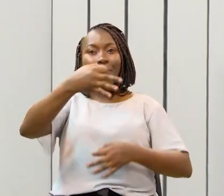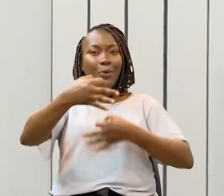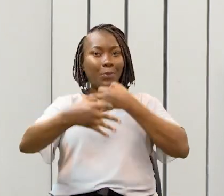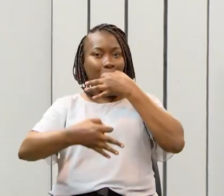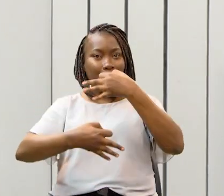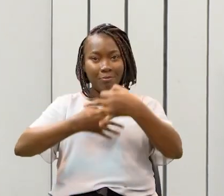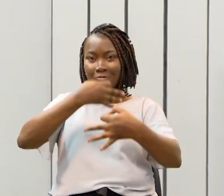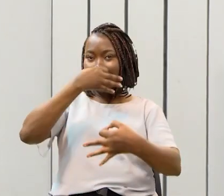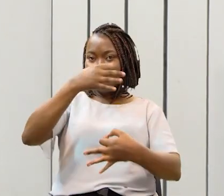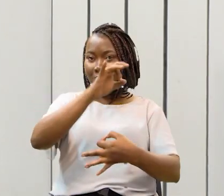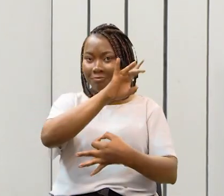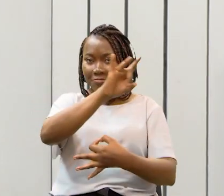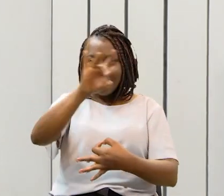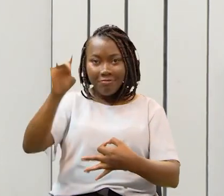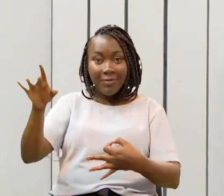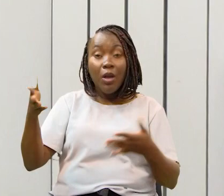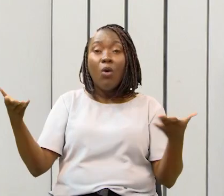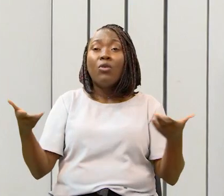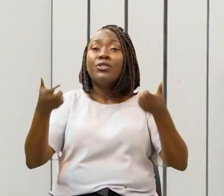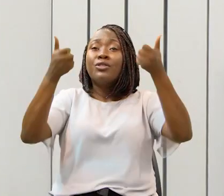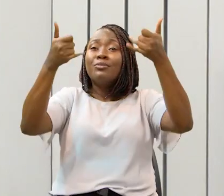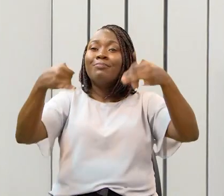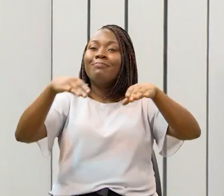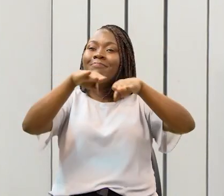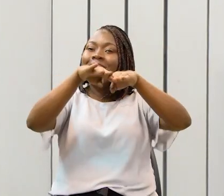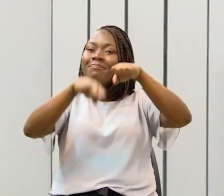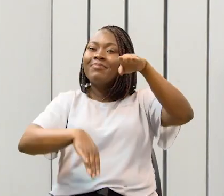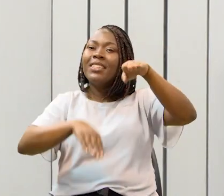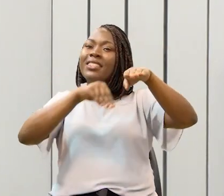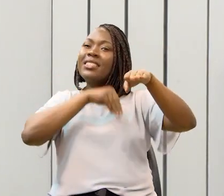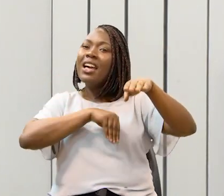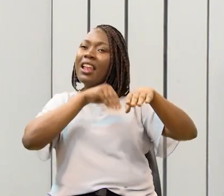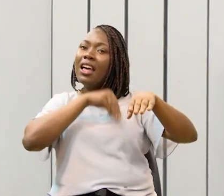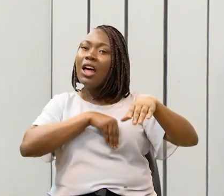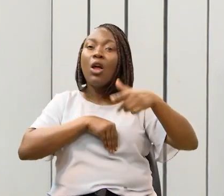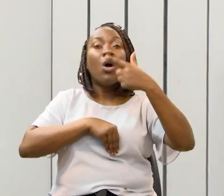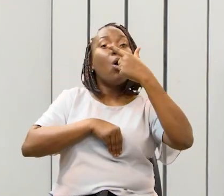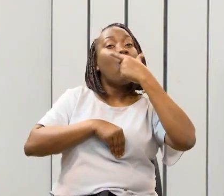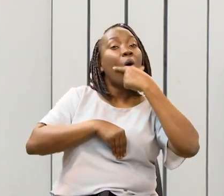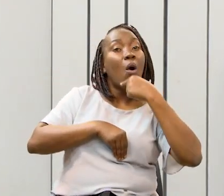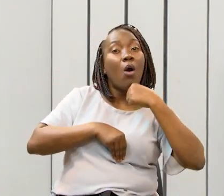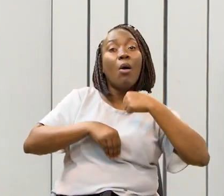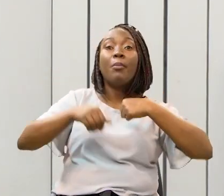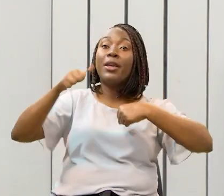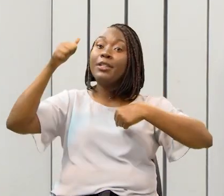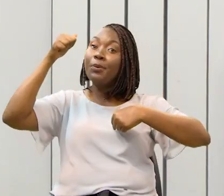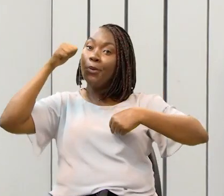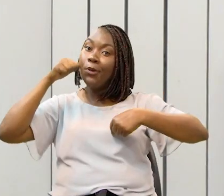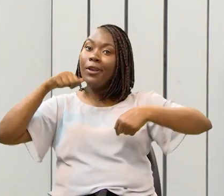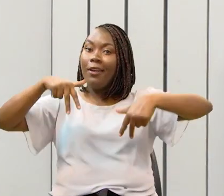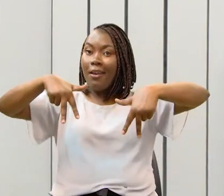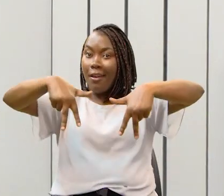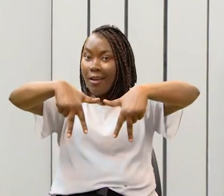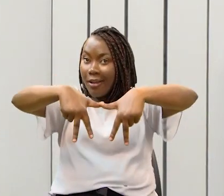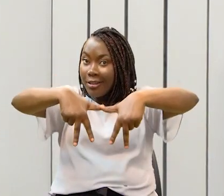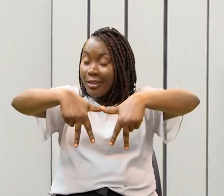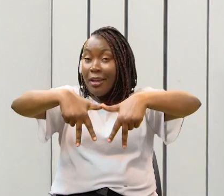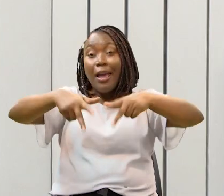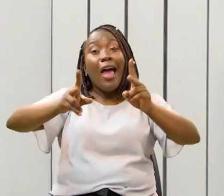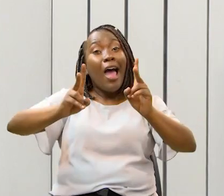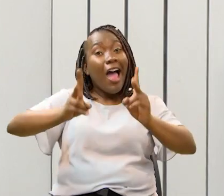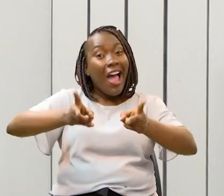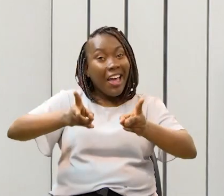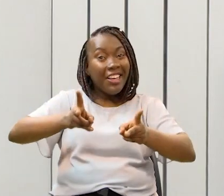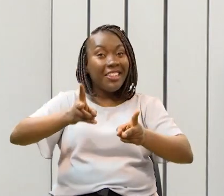Vista. Hoje nós vamos falar sobre a desigualdade salarial entre homens e mulheres. Ainda